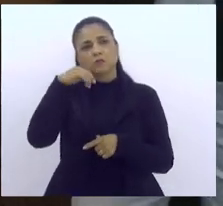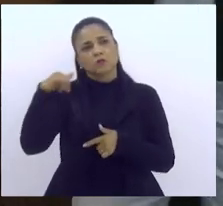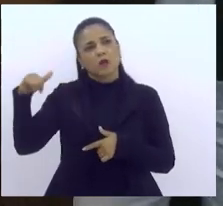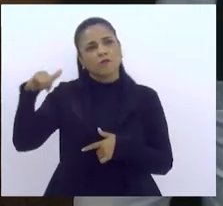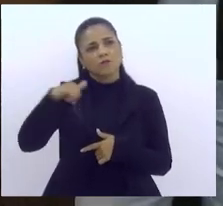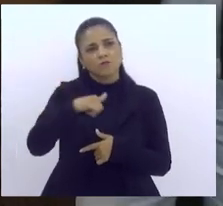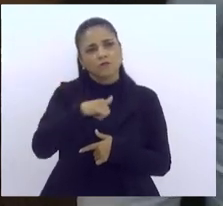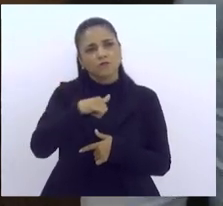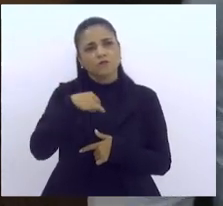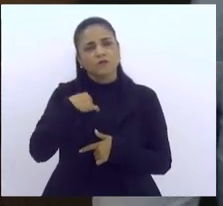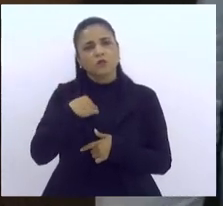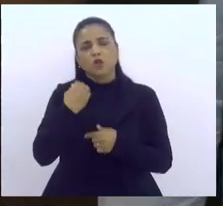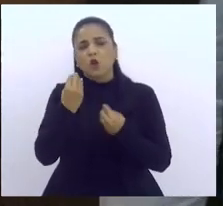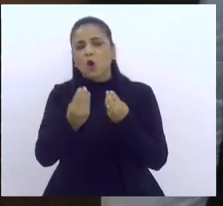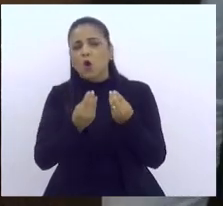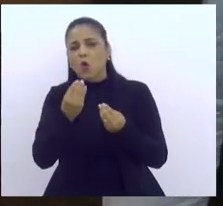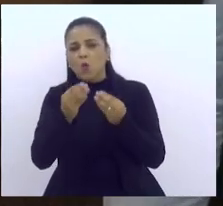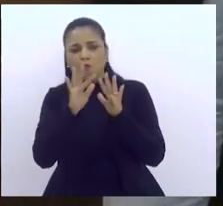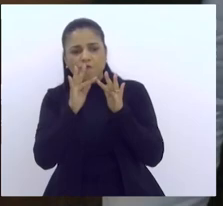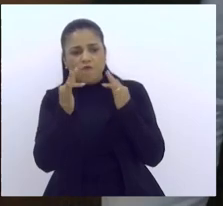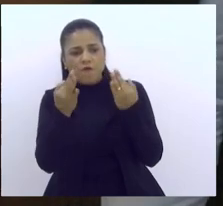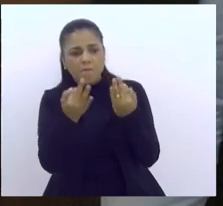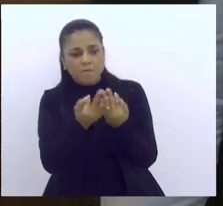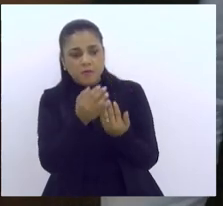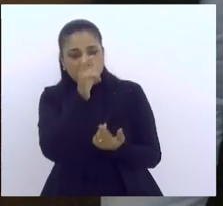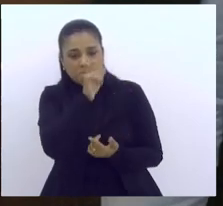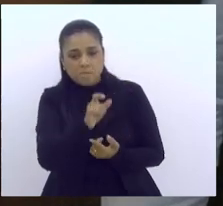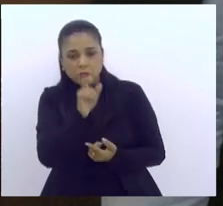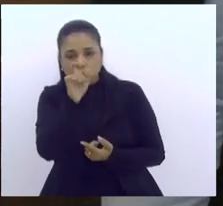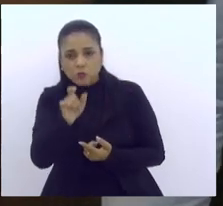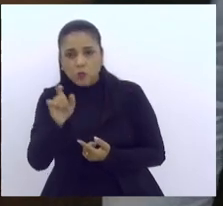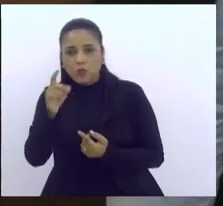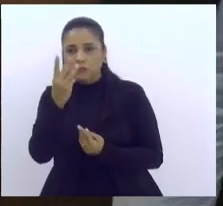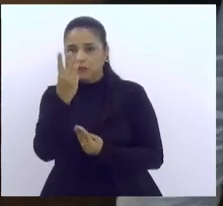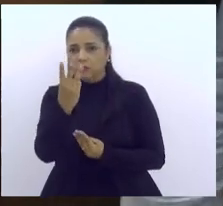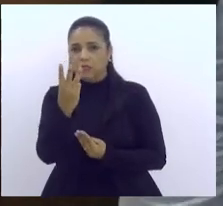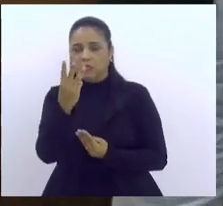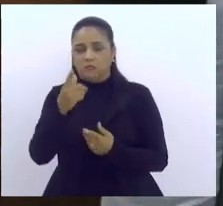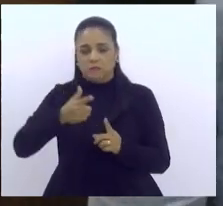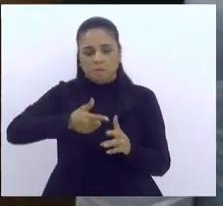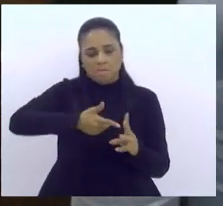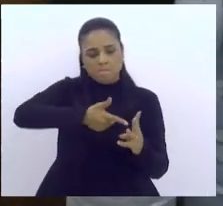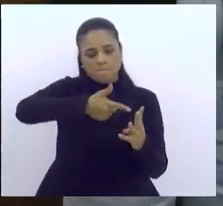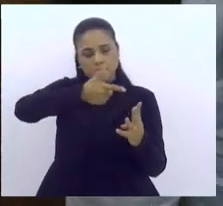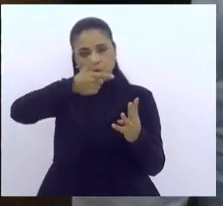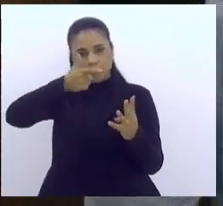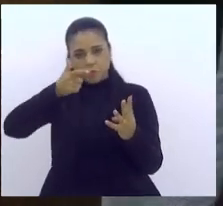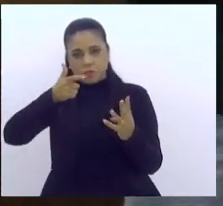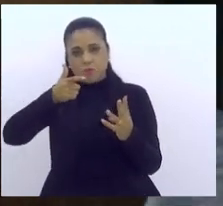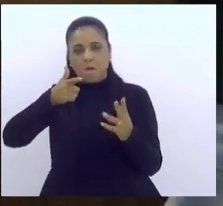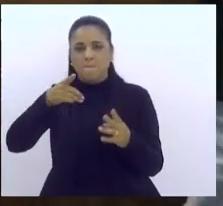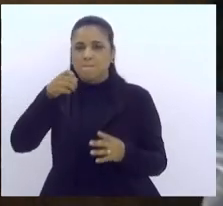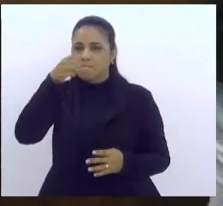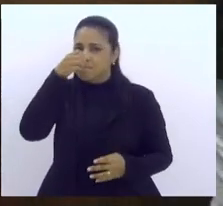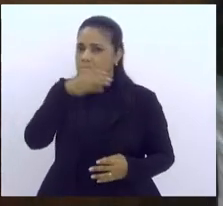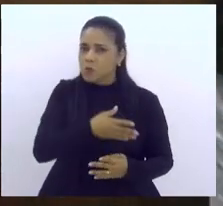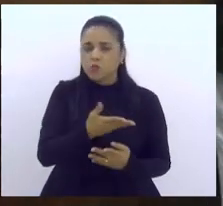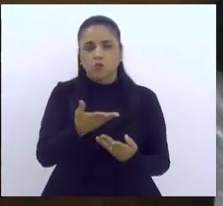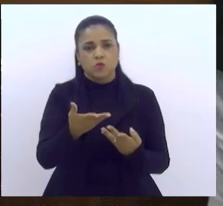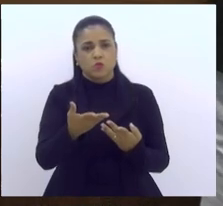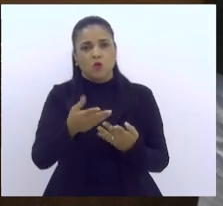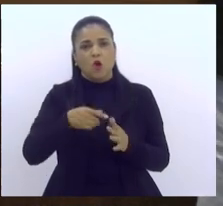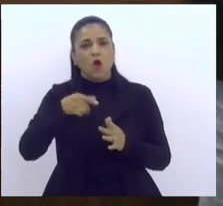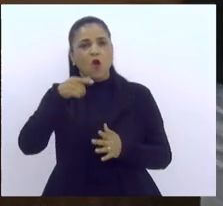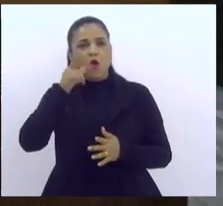Como estão as famílias dessas pessoas que, infelizmente, foram brutalmente assassinadas ontem,